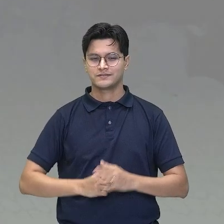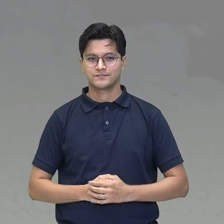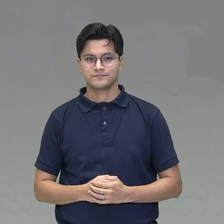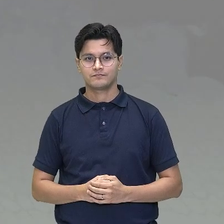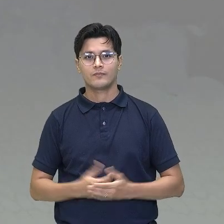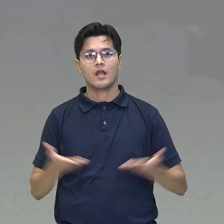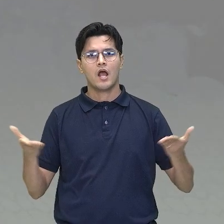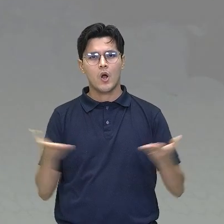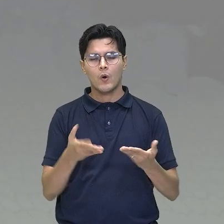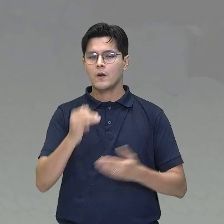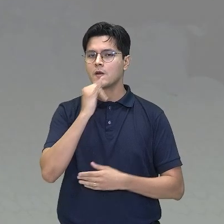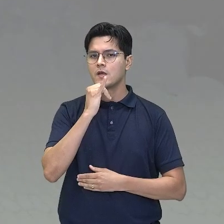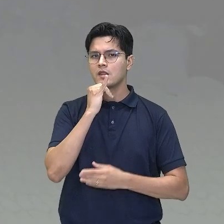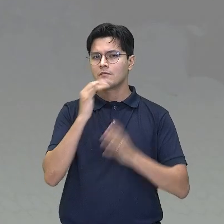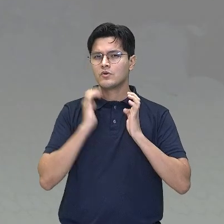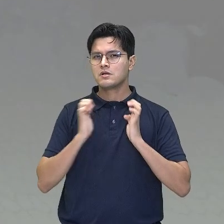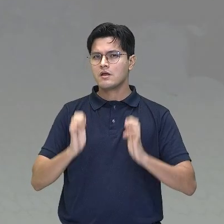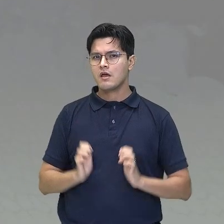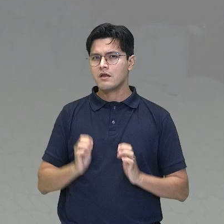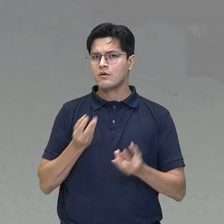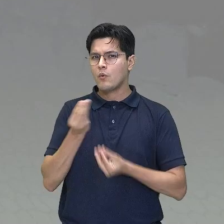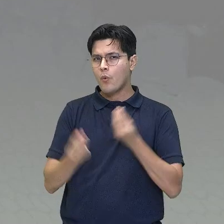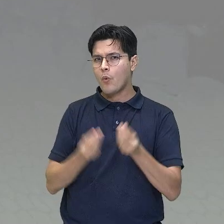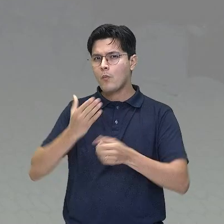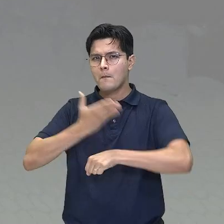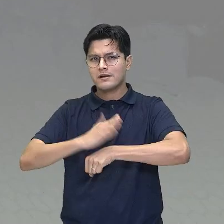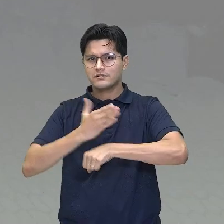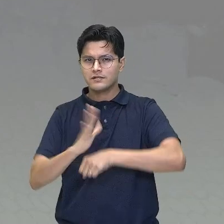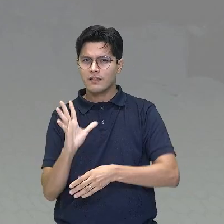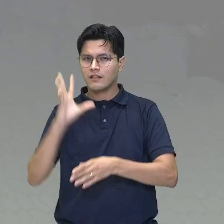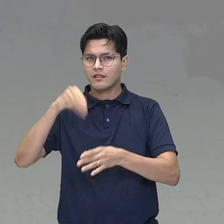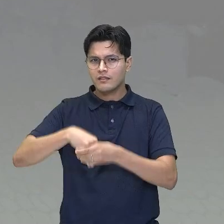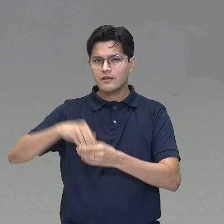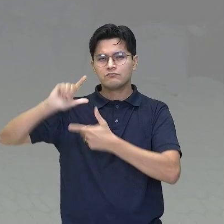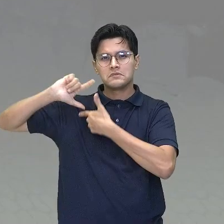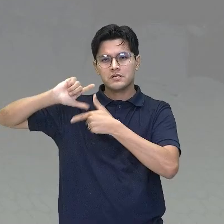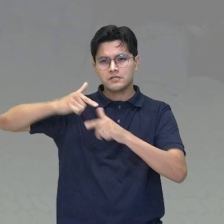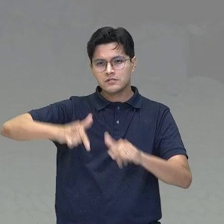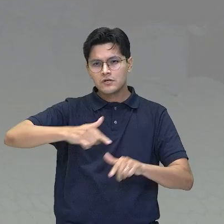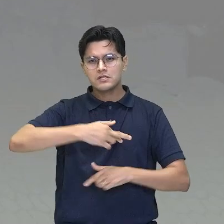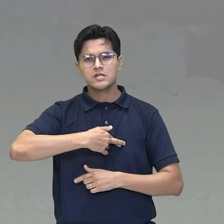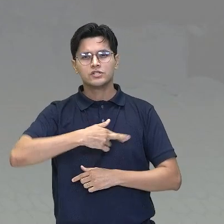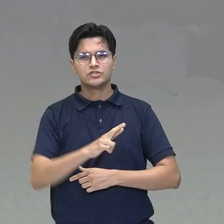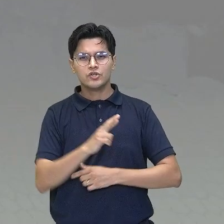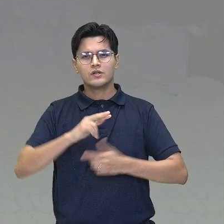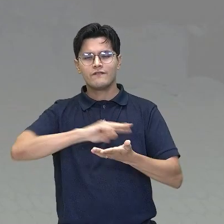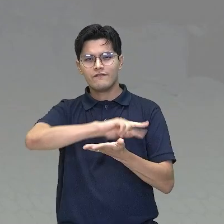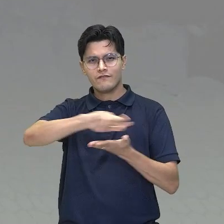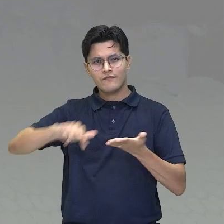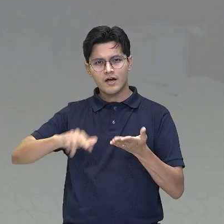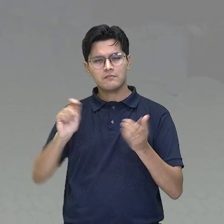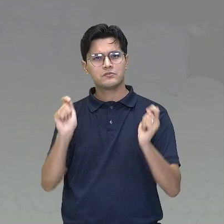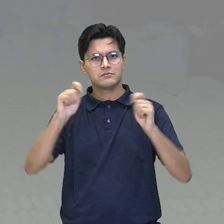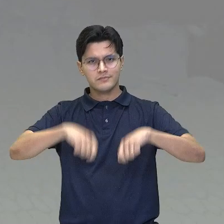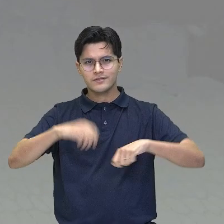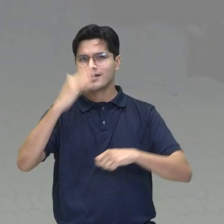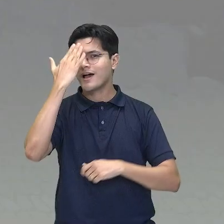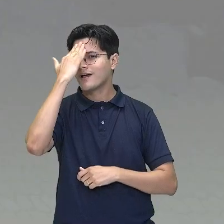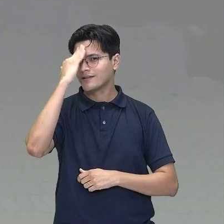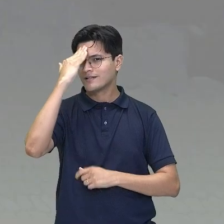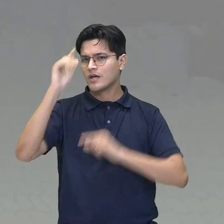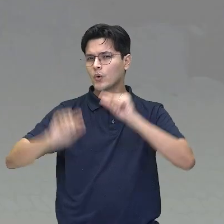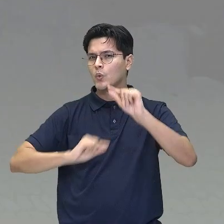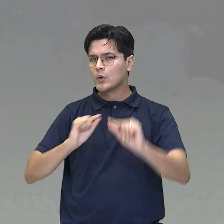grupos religiosos para nos ajudar aí a concretizar mais, né, a ver exemplos